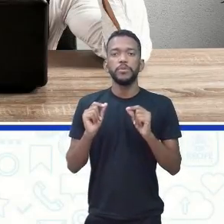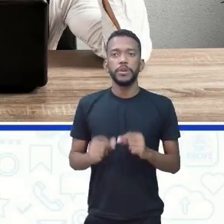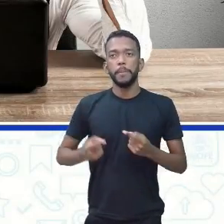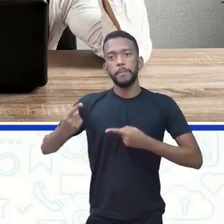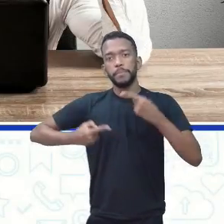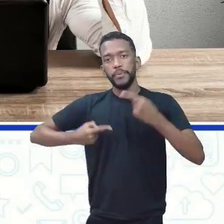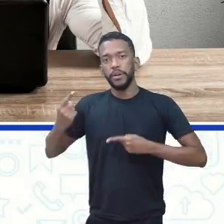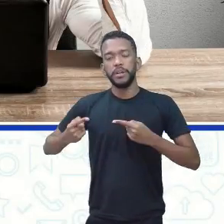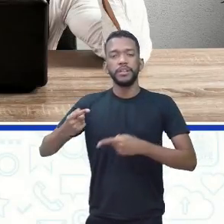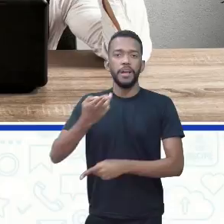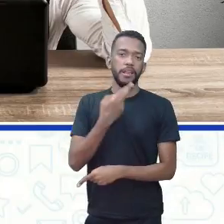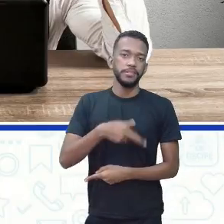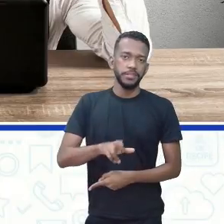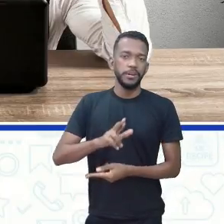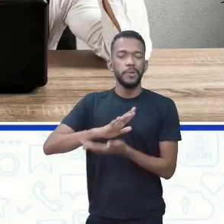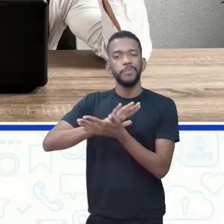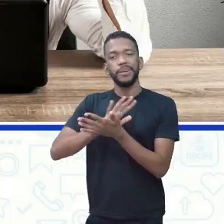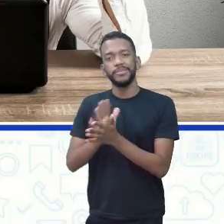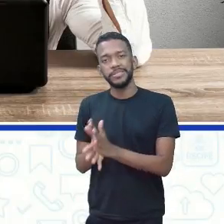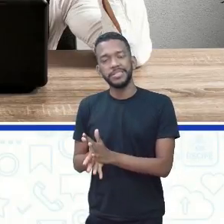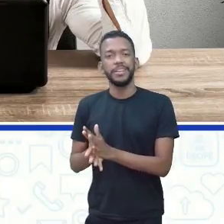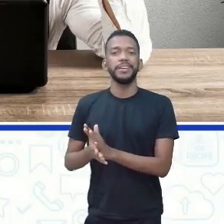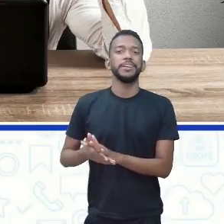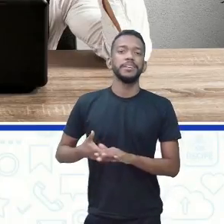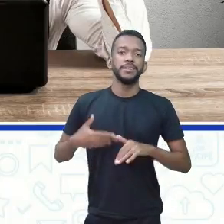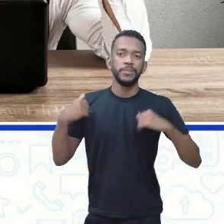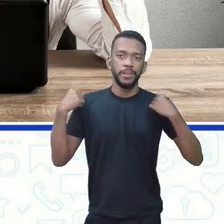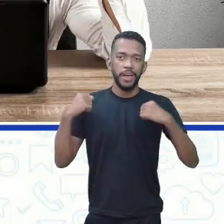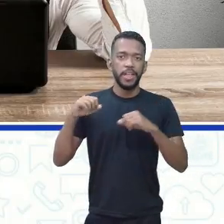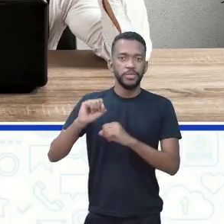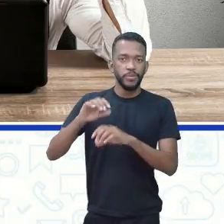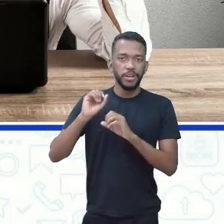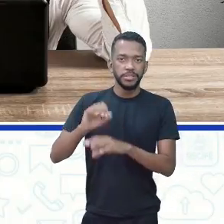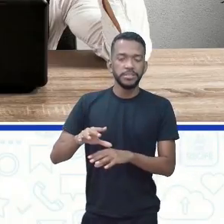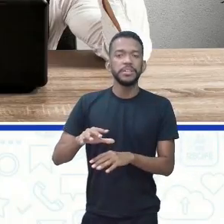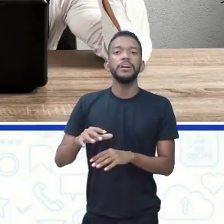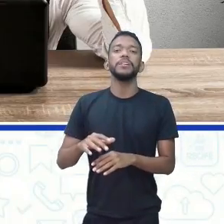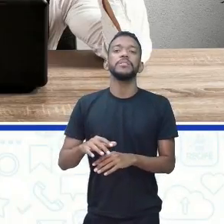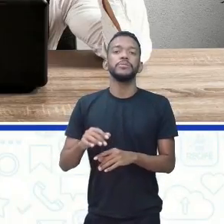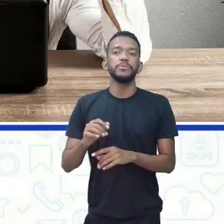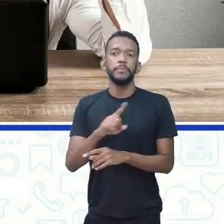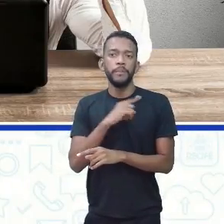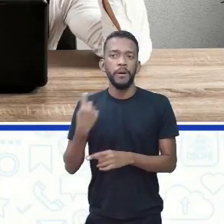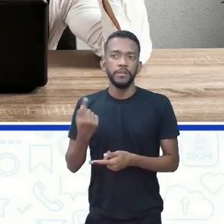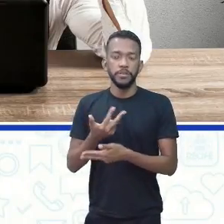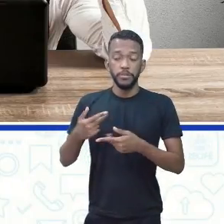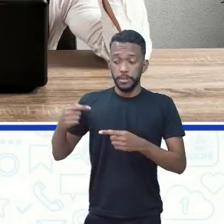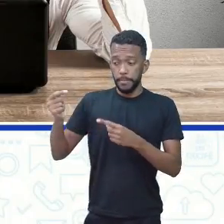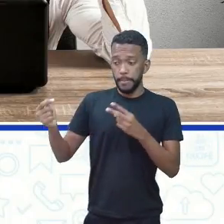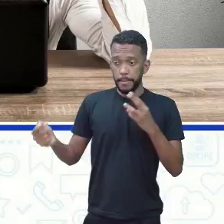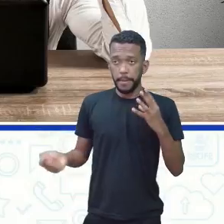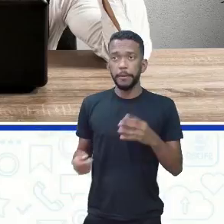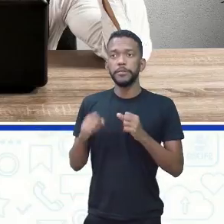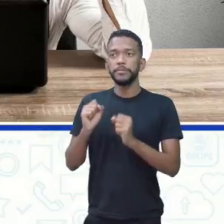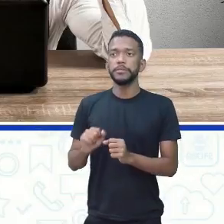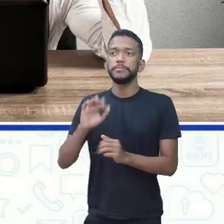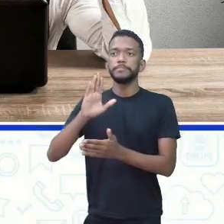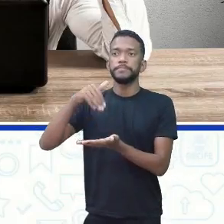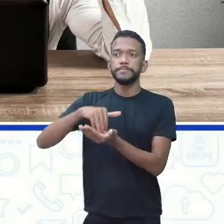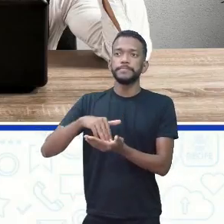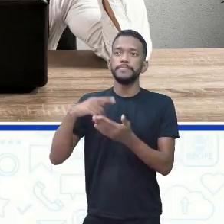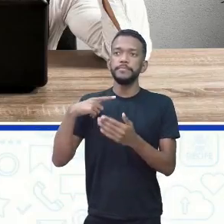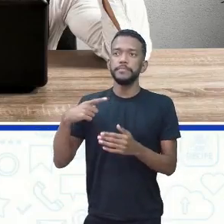os preconceitos, a educação, críticas sociais e morte. E muitas vezes, esses temas sensíveis, eles têm por